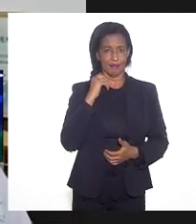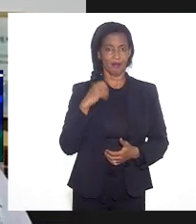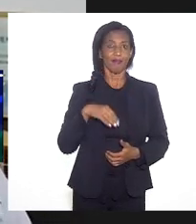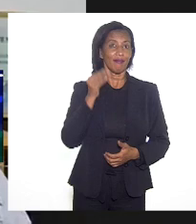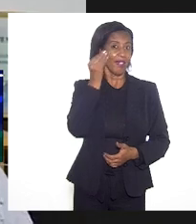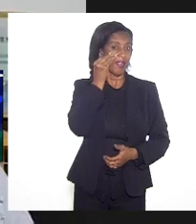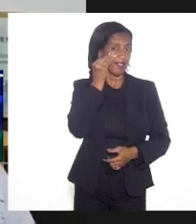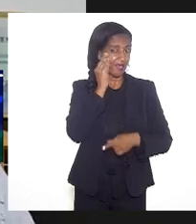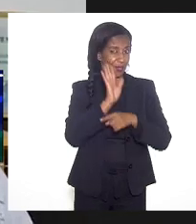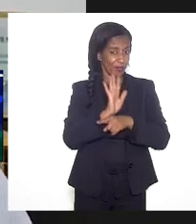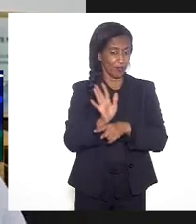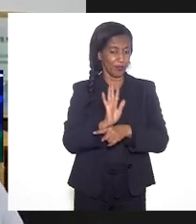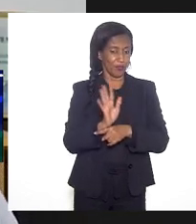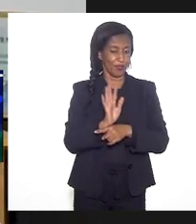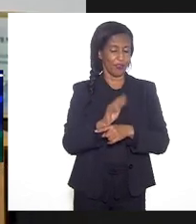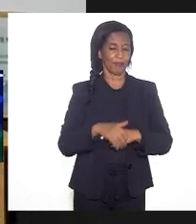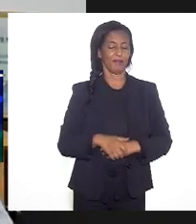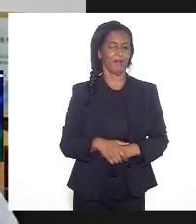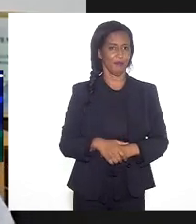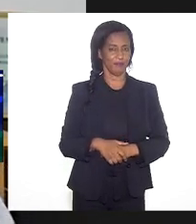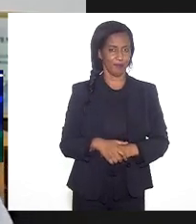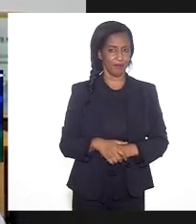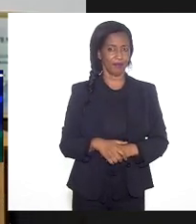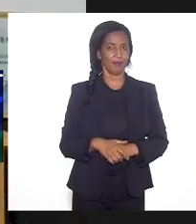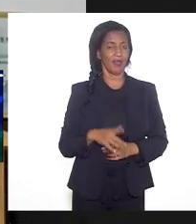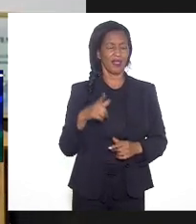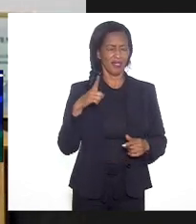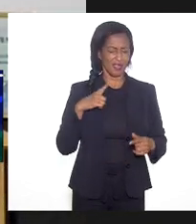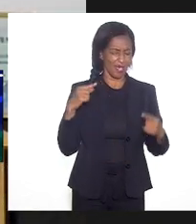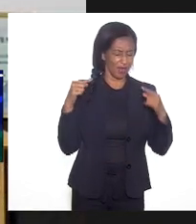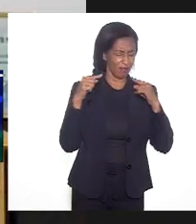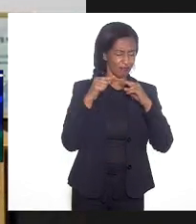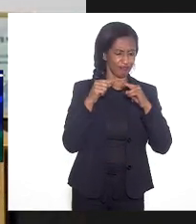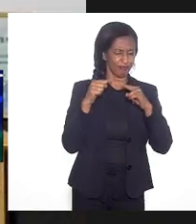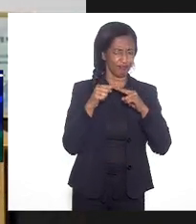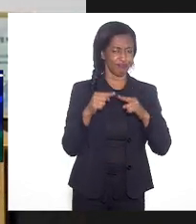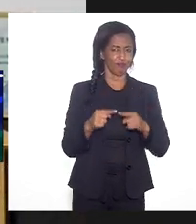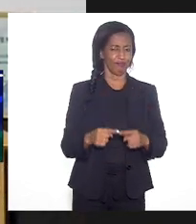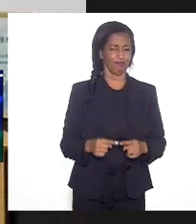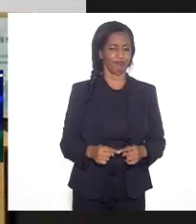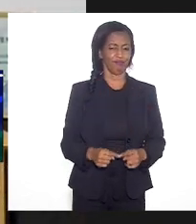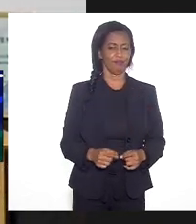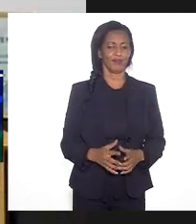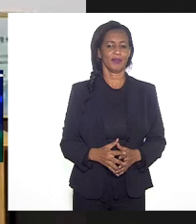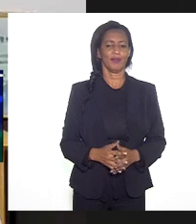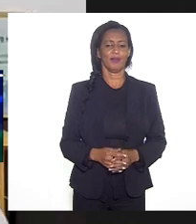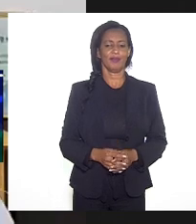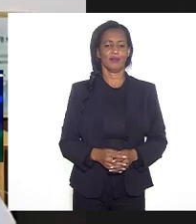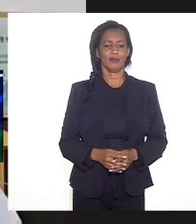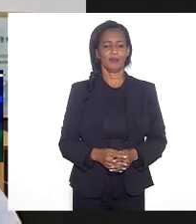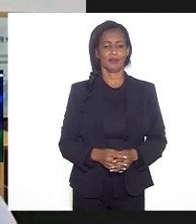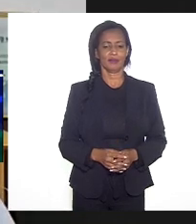Valdec. Belíssimo filme. Tem muito a ver com isso também. Bom,